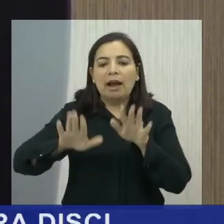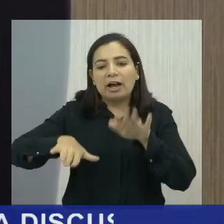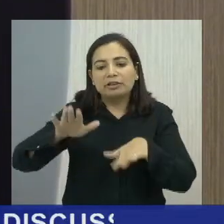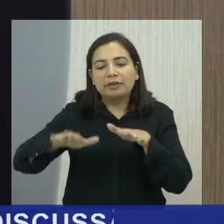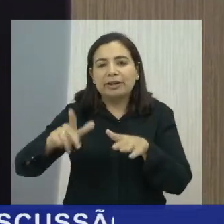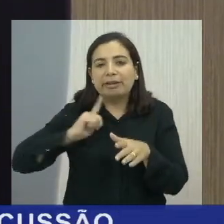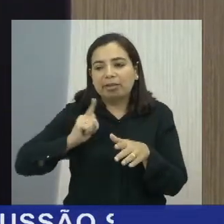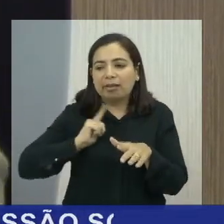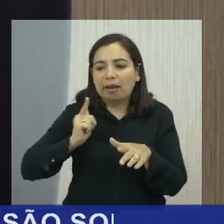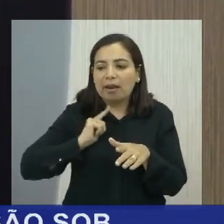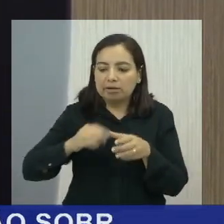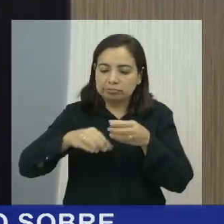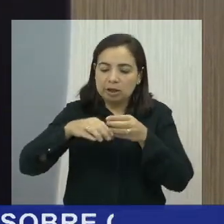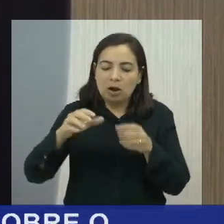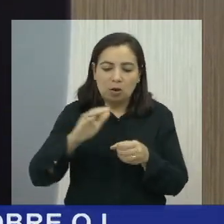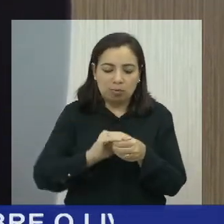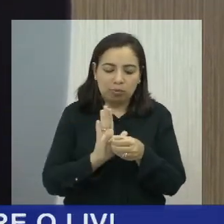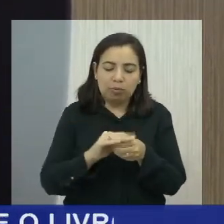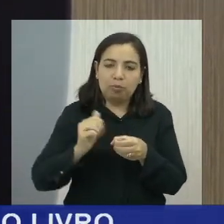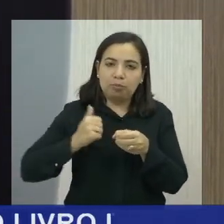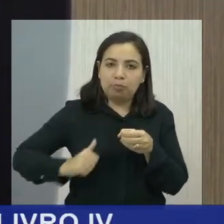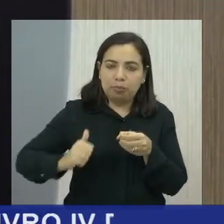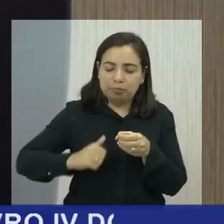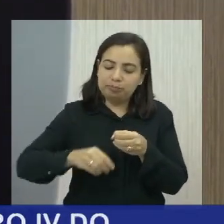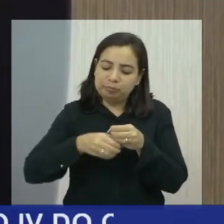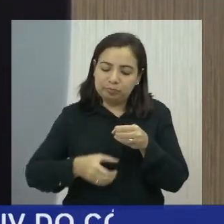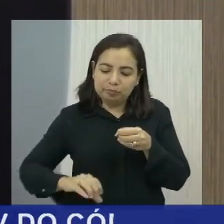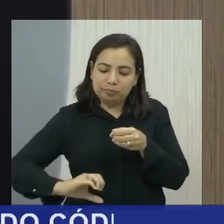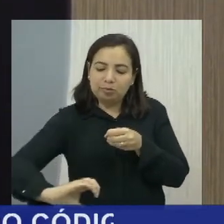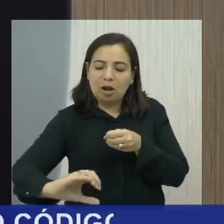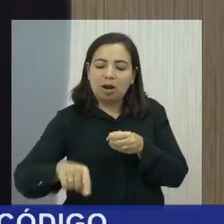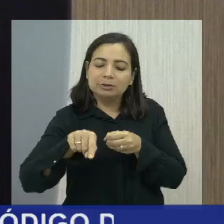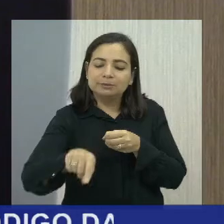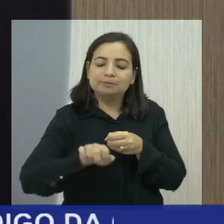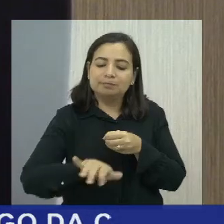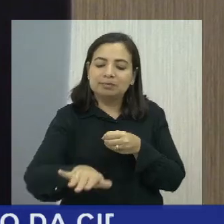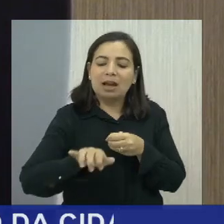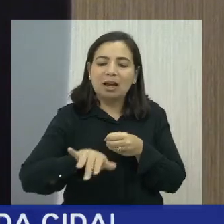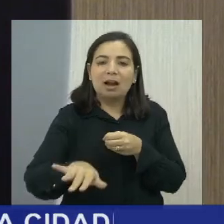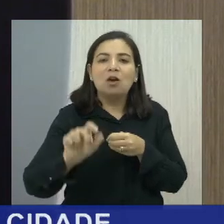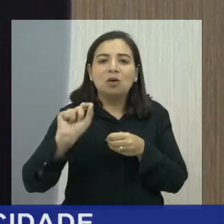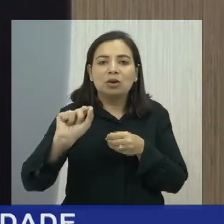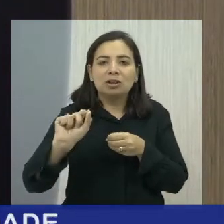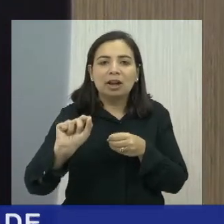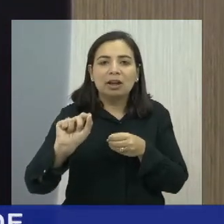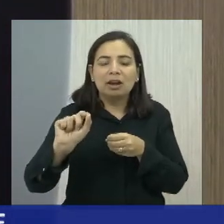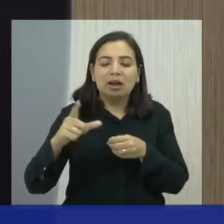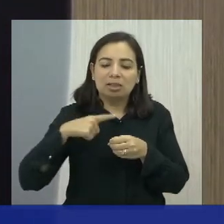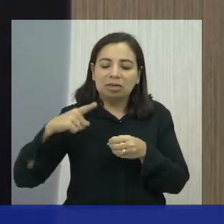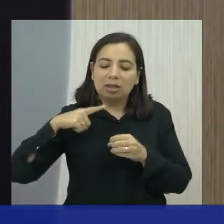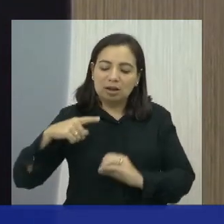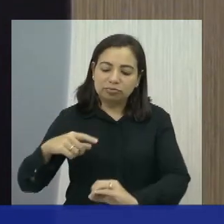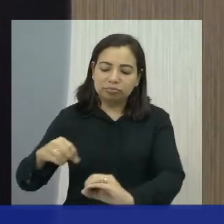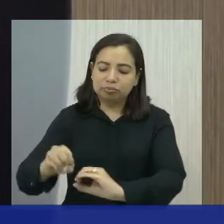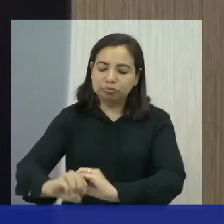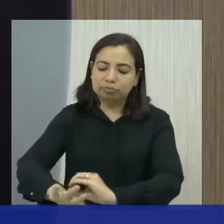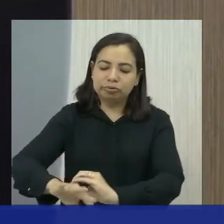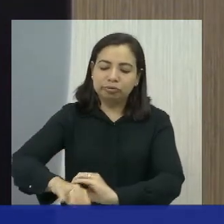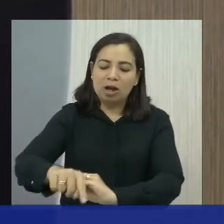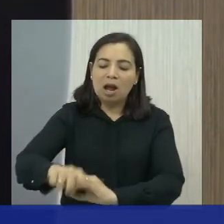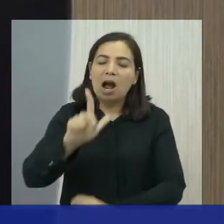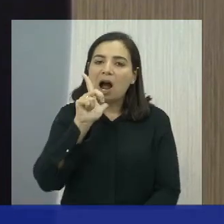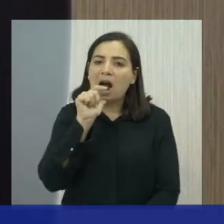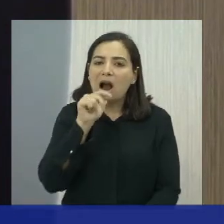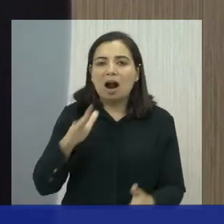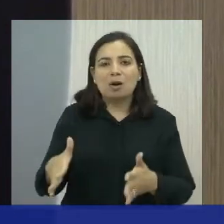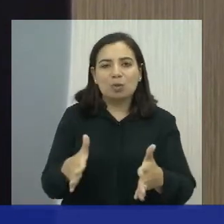próximo, naquela área do Rio Cocó, e o que nós, né, na verdade, vivenciamos é a poluição do